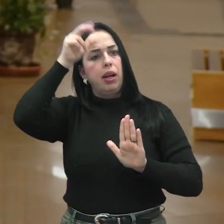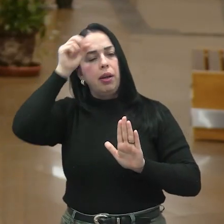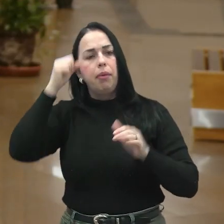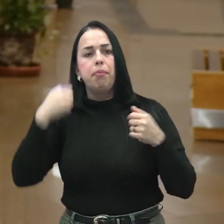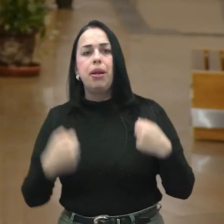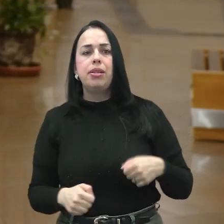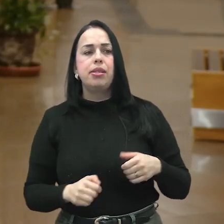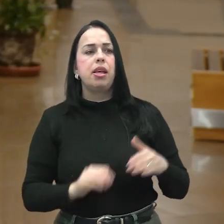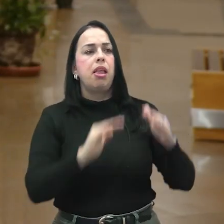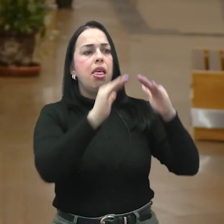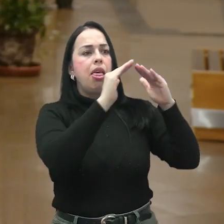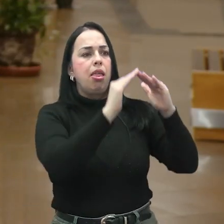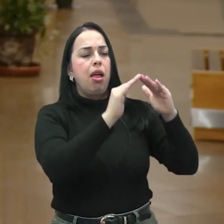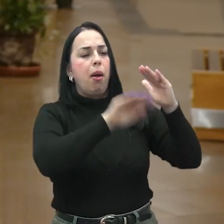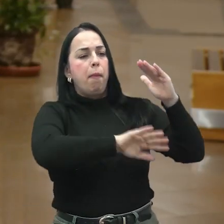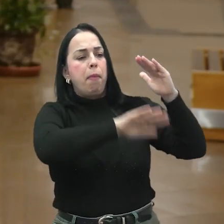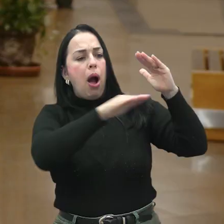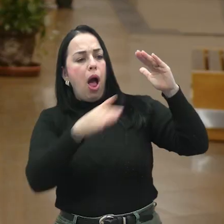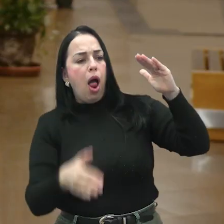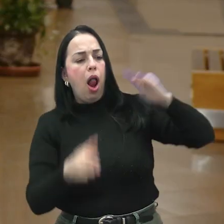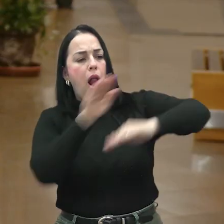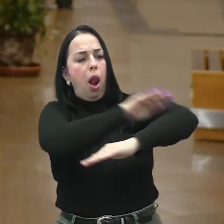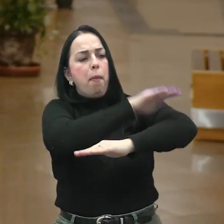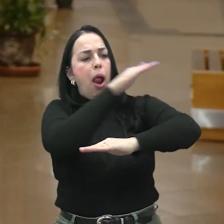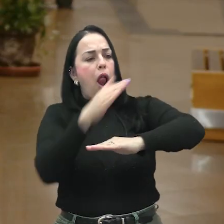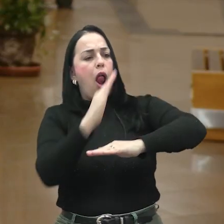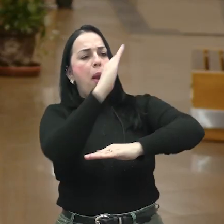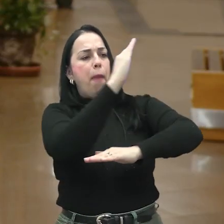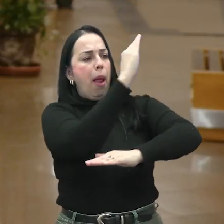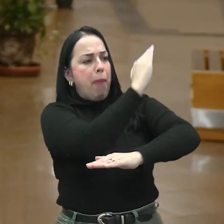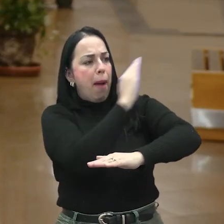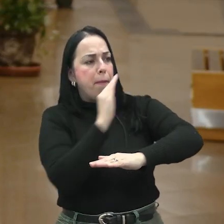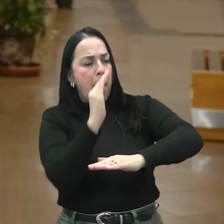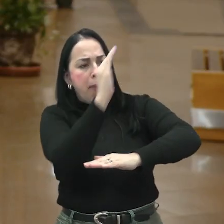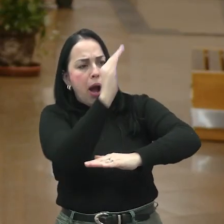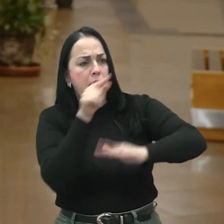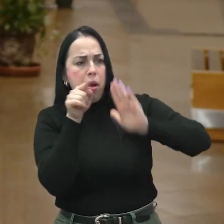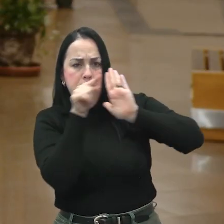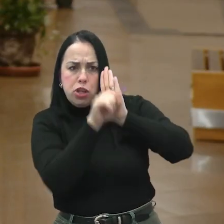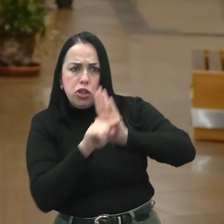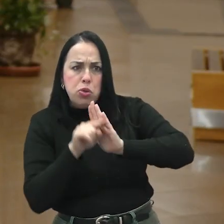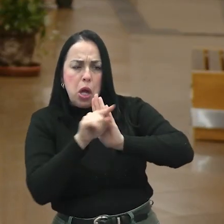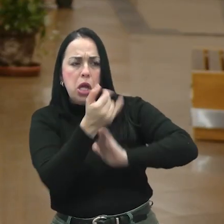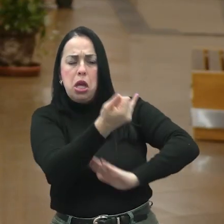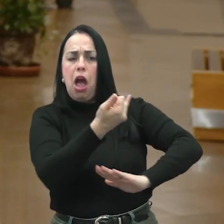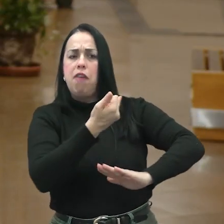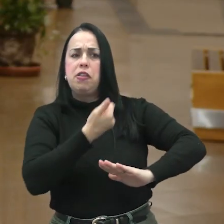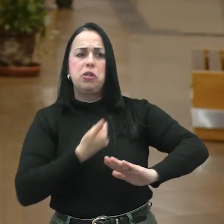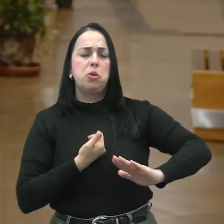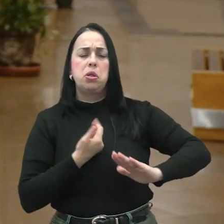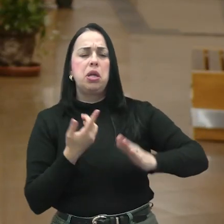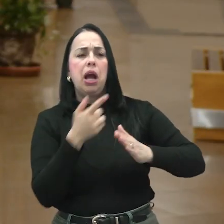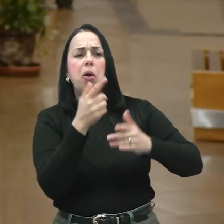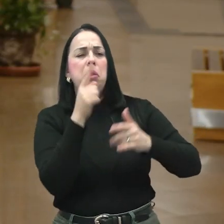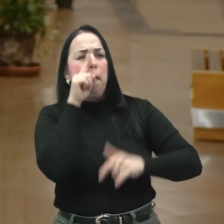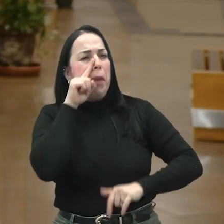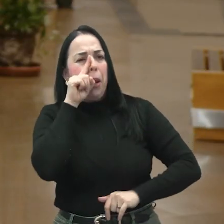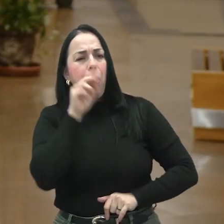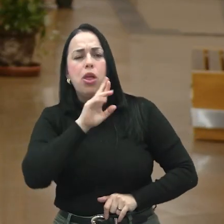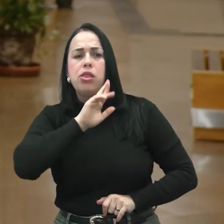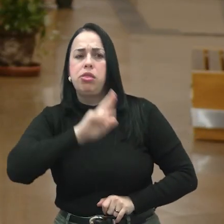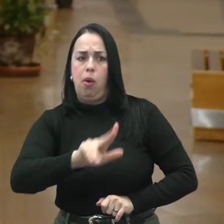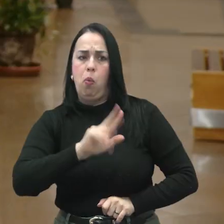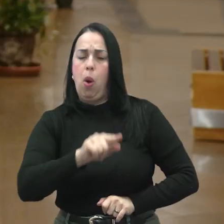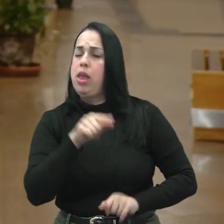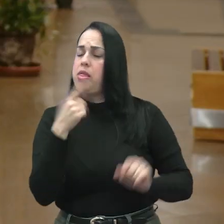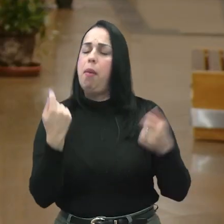essas demolições por conta do estudo que foi feito geotécnico, tá certo? Que deu uma nova